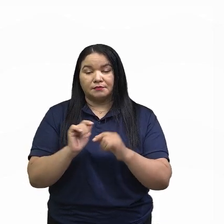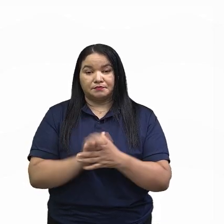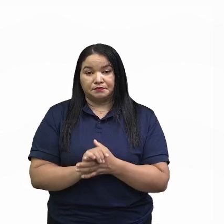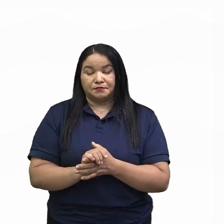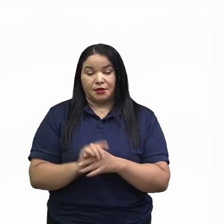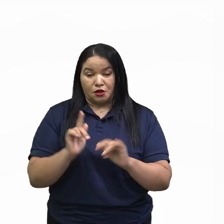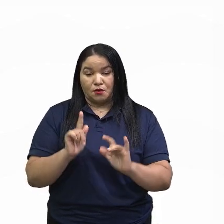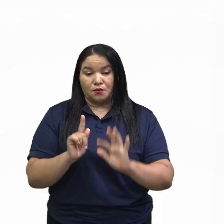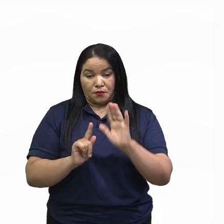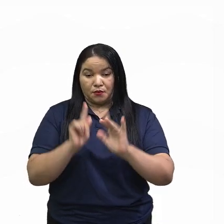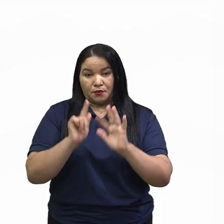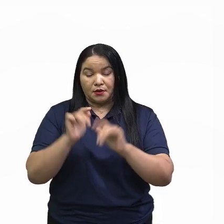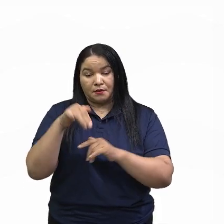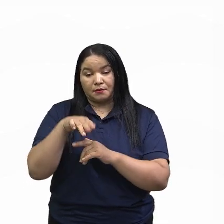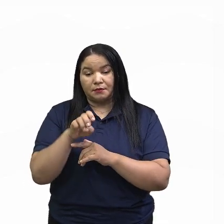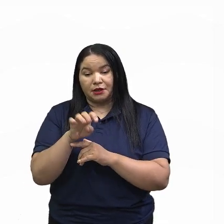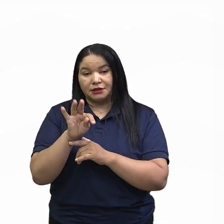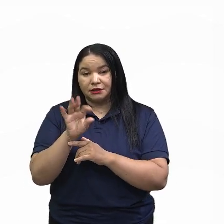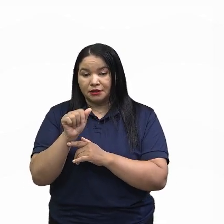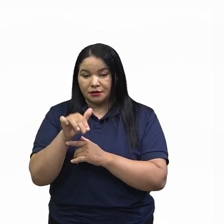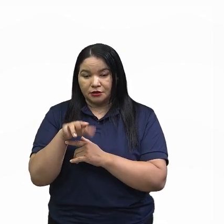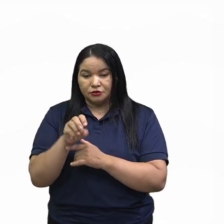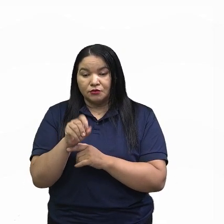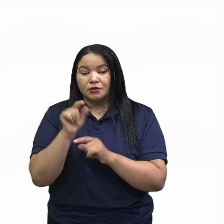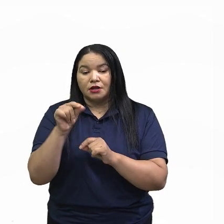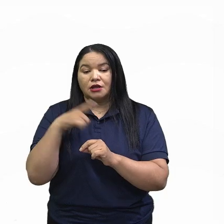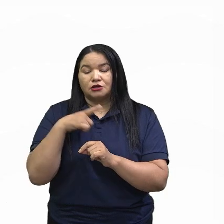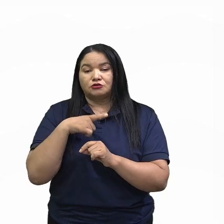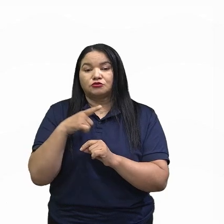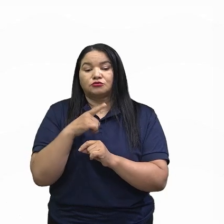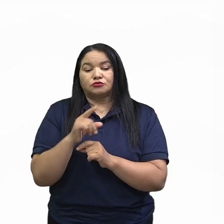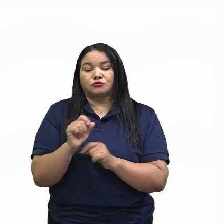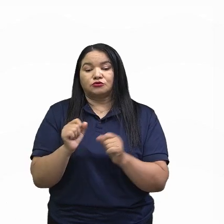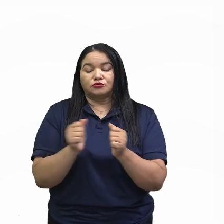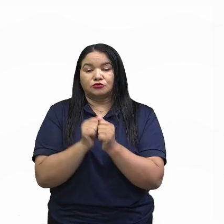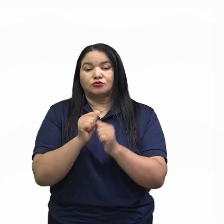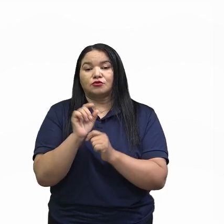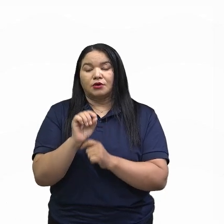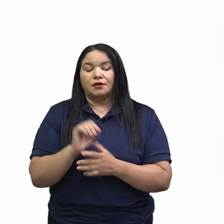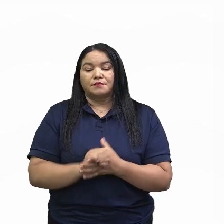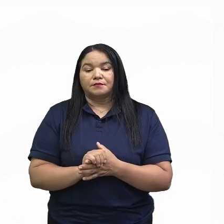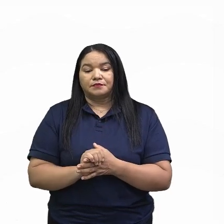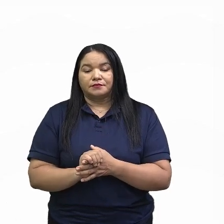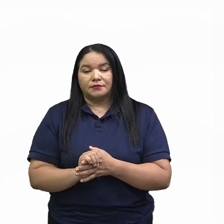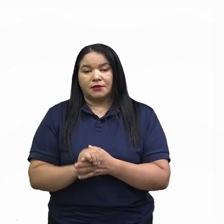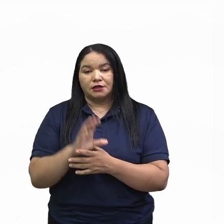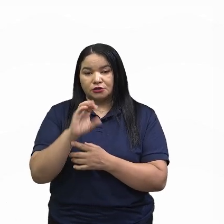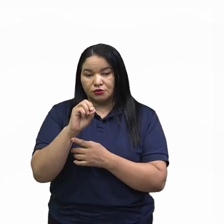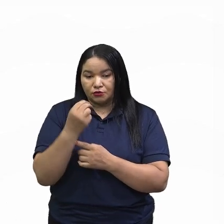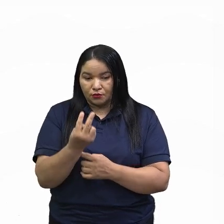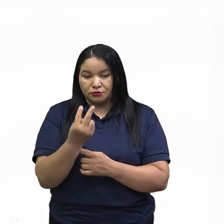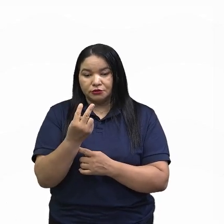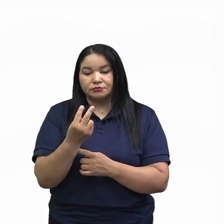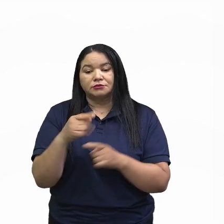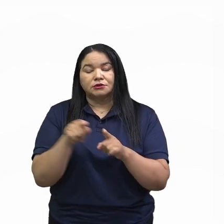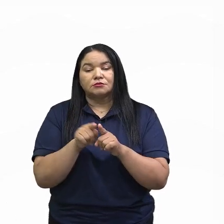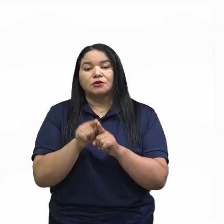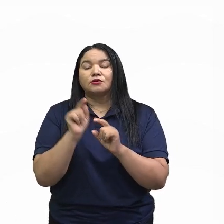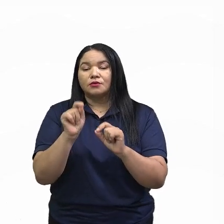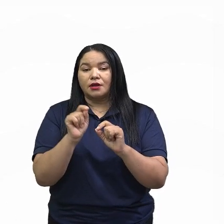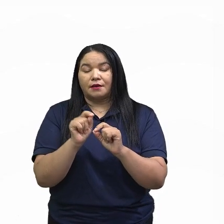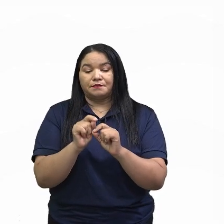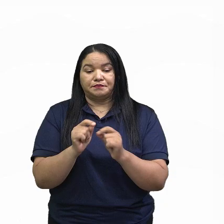metano obtido juntamente com o dióxido de carbono, né? Resultado